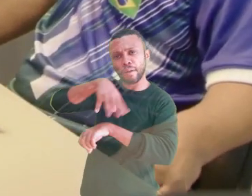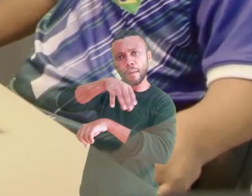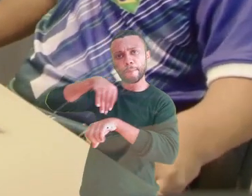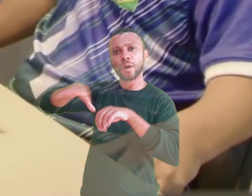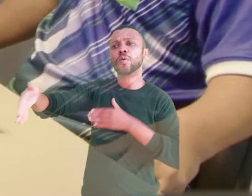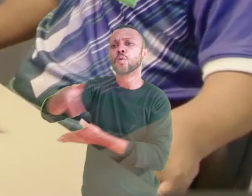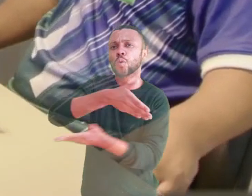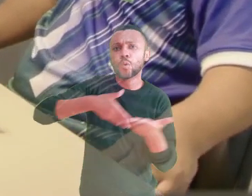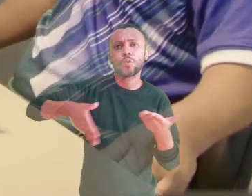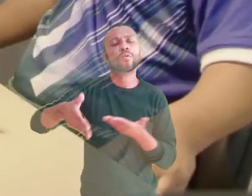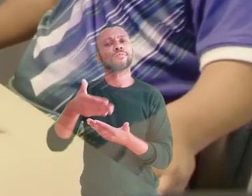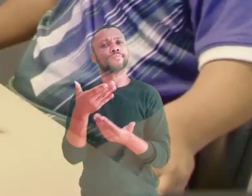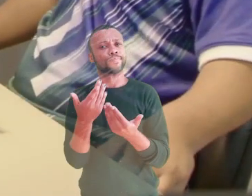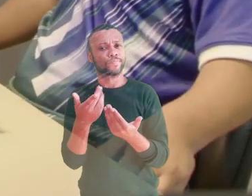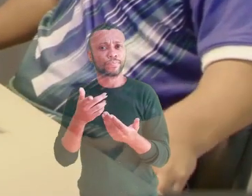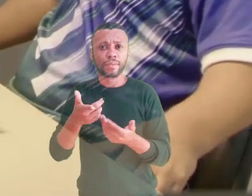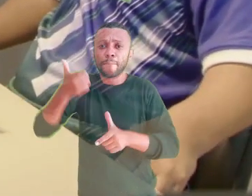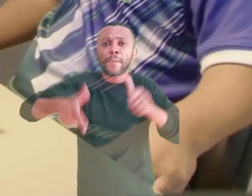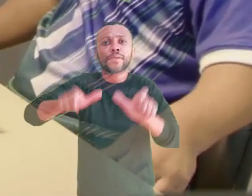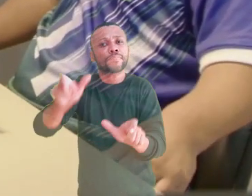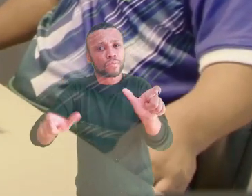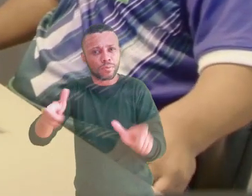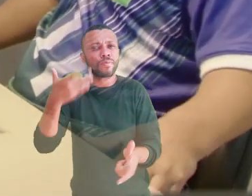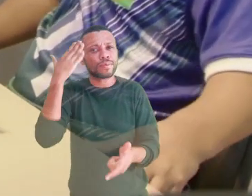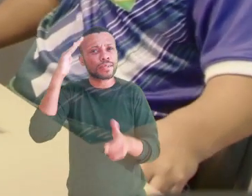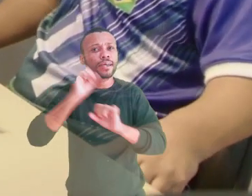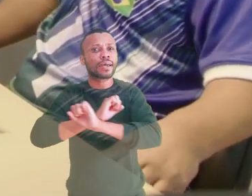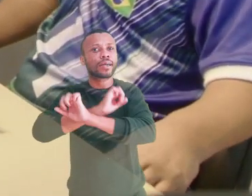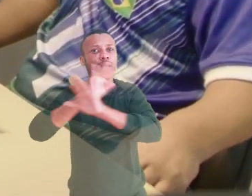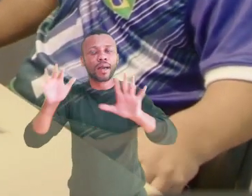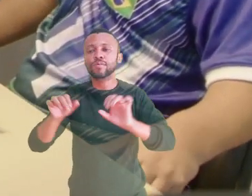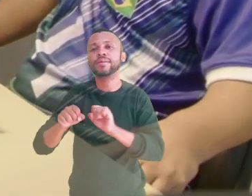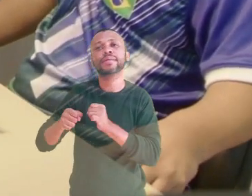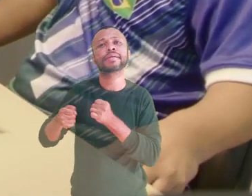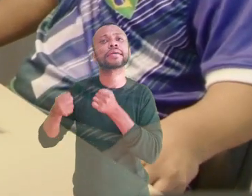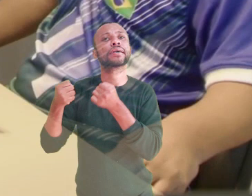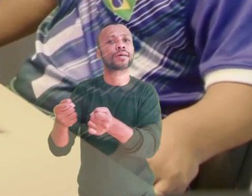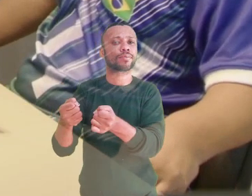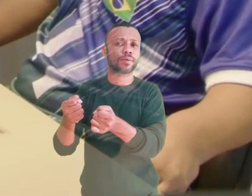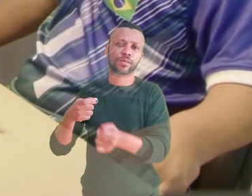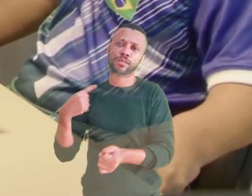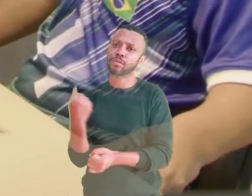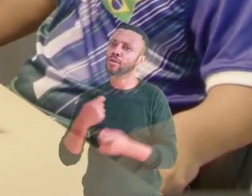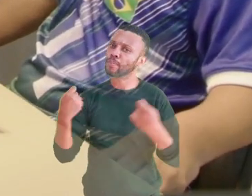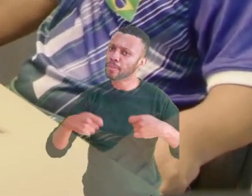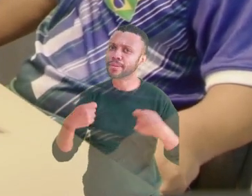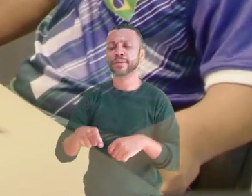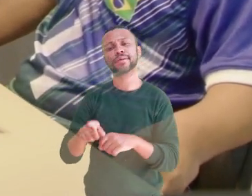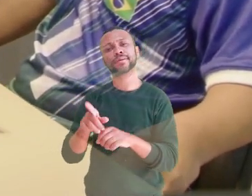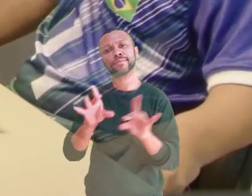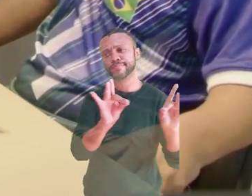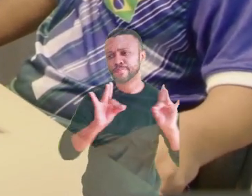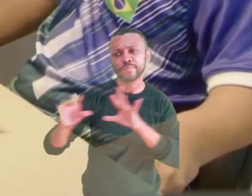pessoas vão entender o que nós estamos conversando aqui. É o engajamento. É o engajamento que a gente precisa. Compartilha,